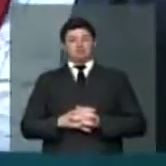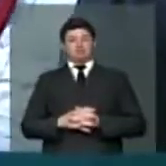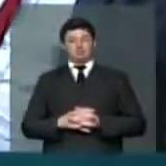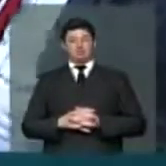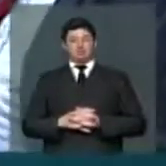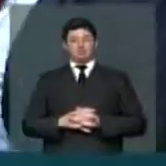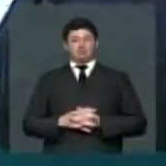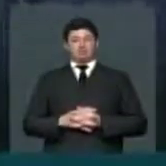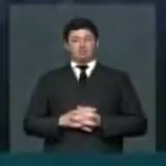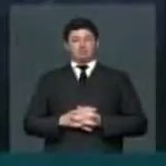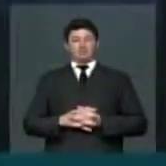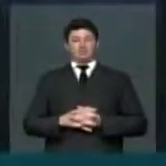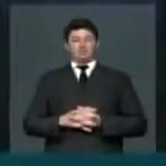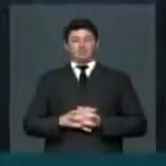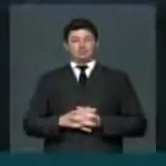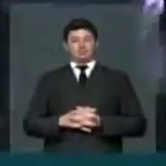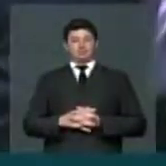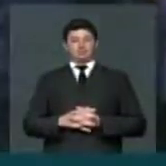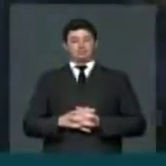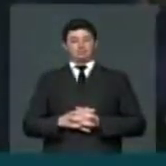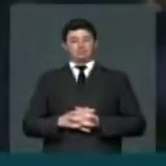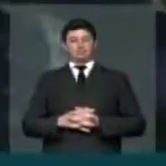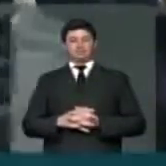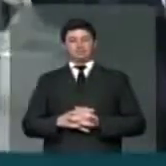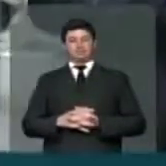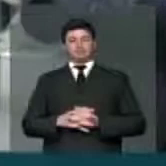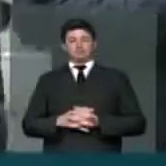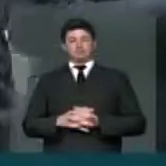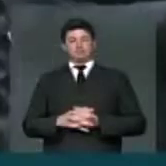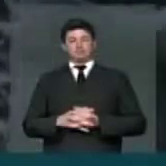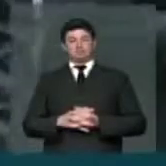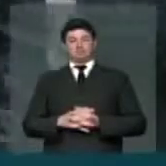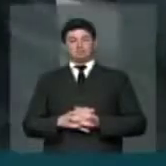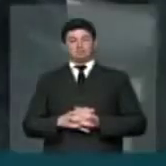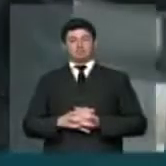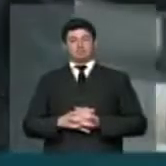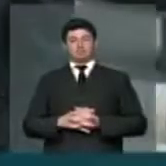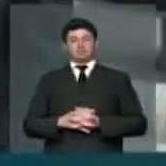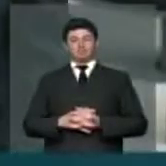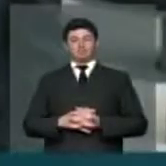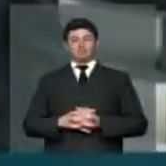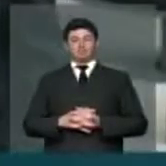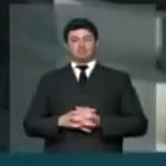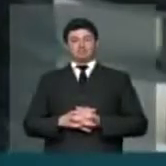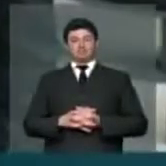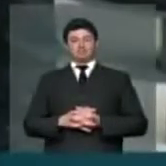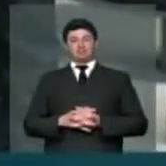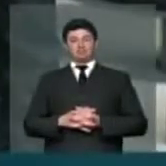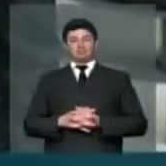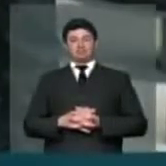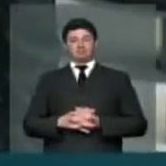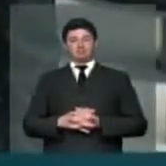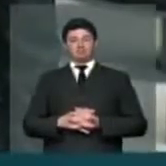presidente, se o deputado Júnior Coimbra estivesse presente nas votações anteriores, teria votado com o PMDB. Senhor presidente...